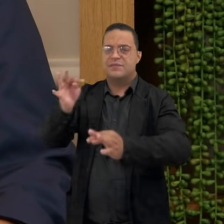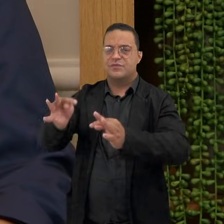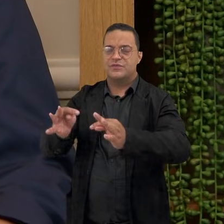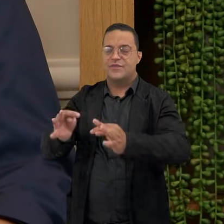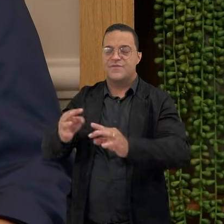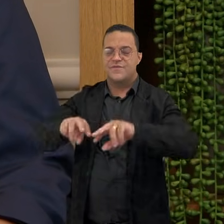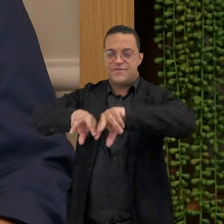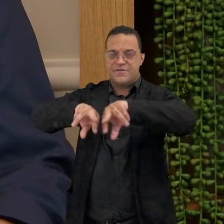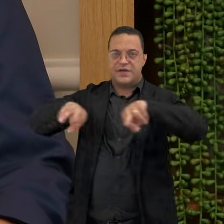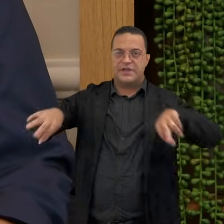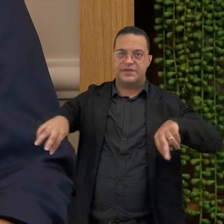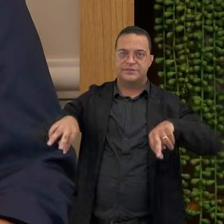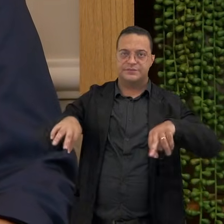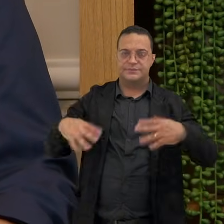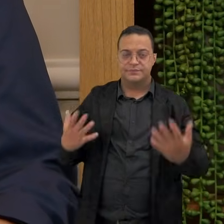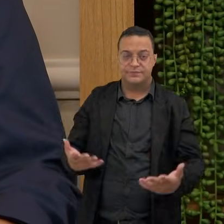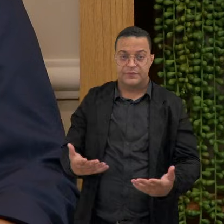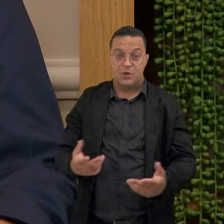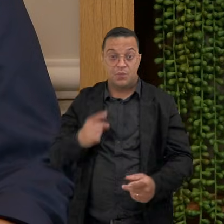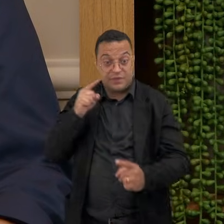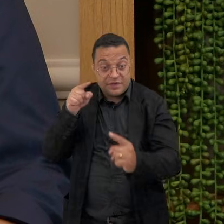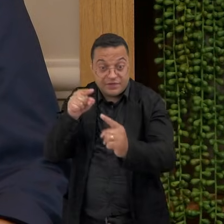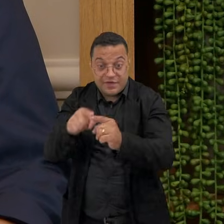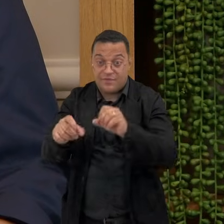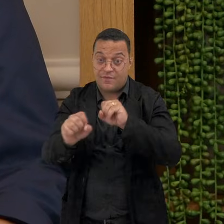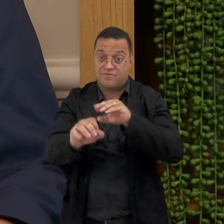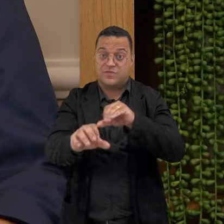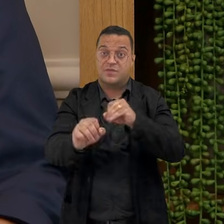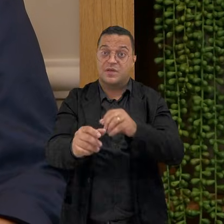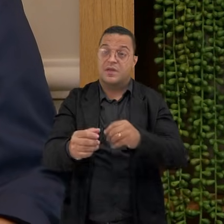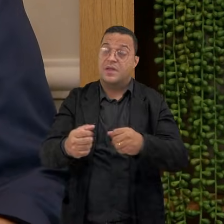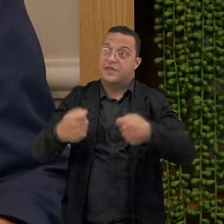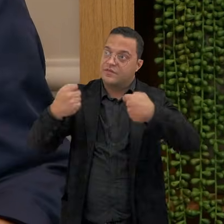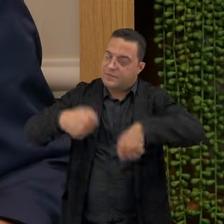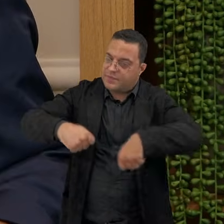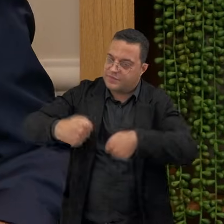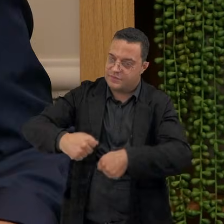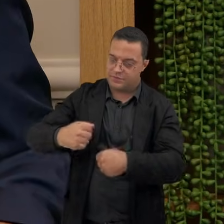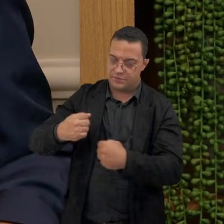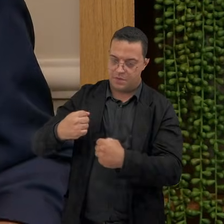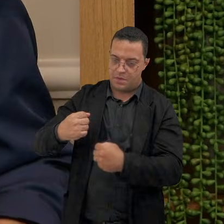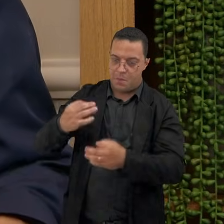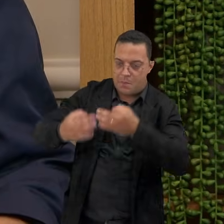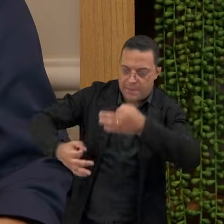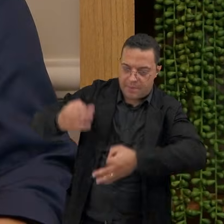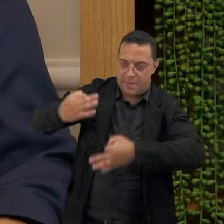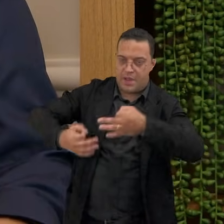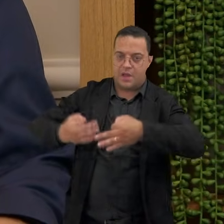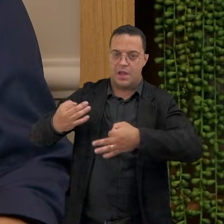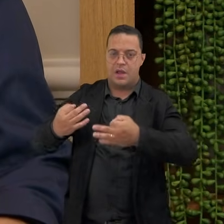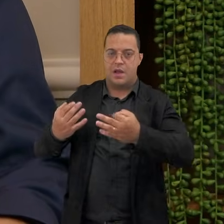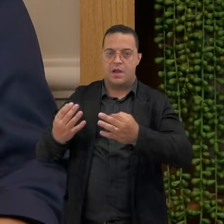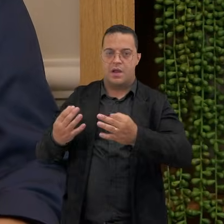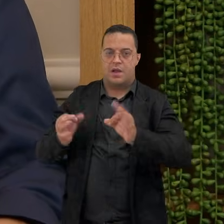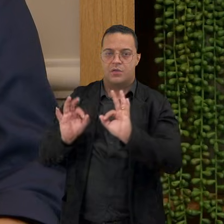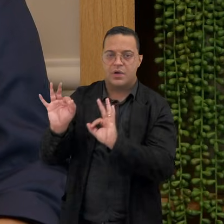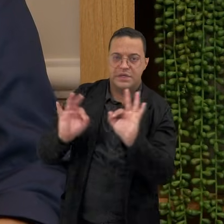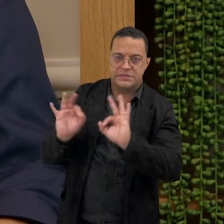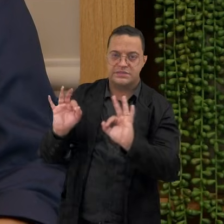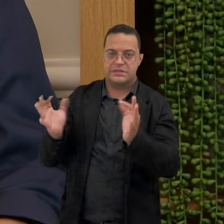sim, e nós estamos observando, nós estamos nos preparando. O mais importante para nós é cada um de